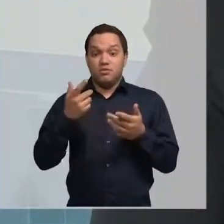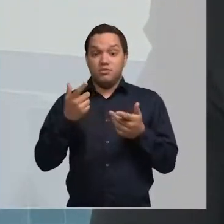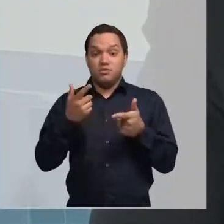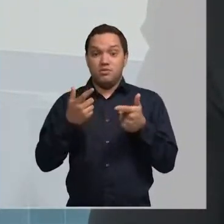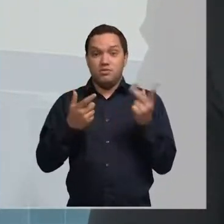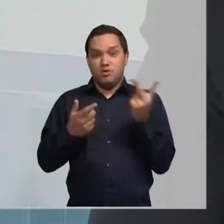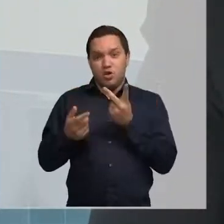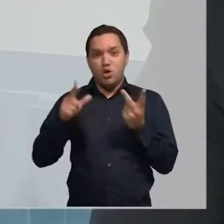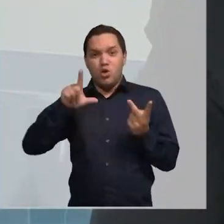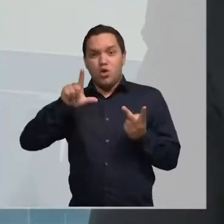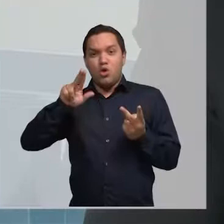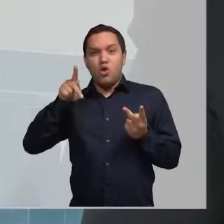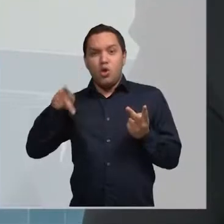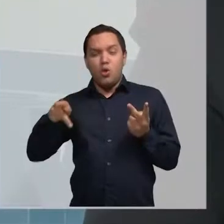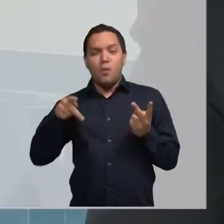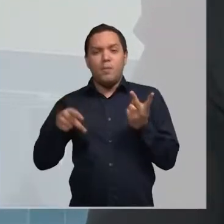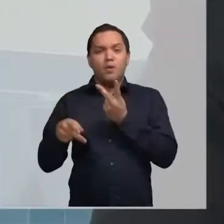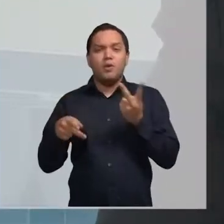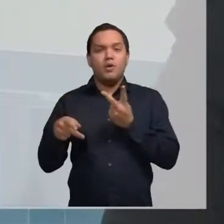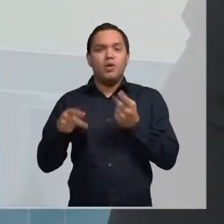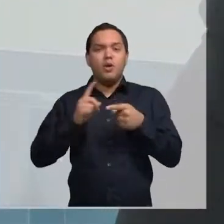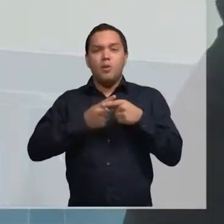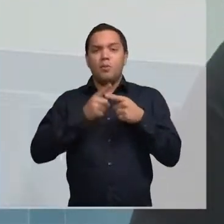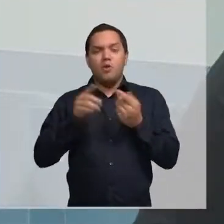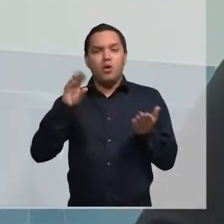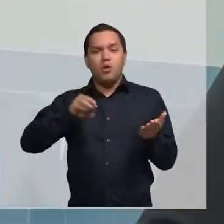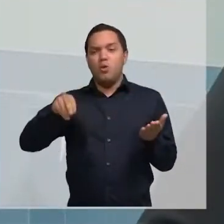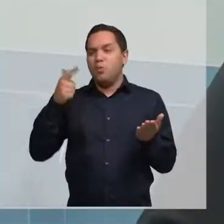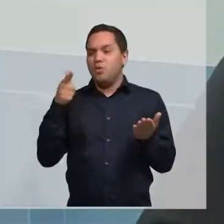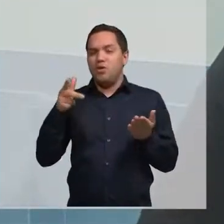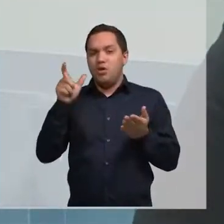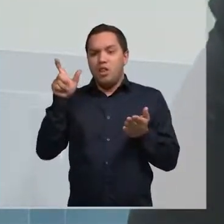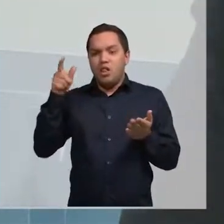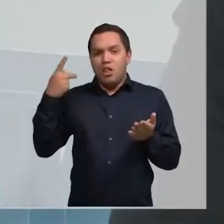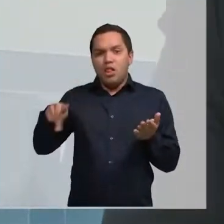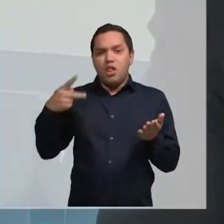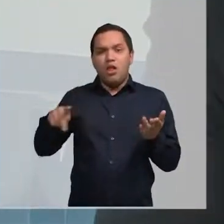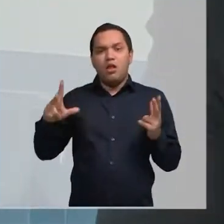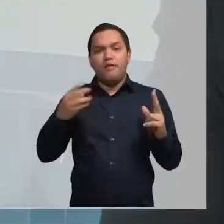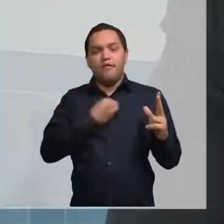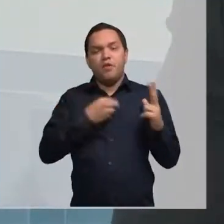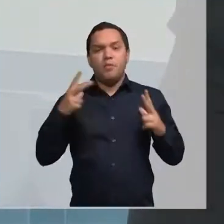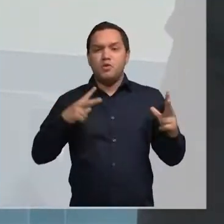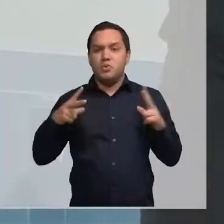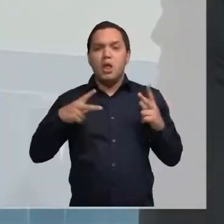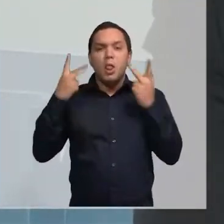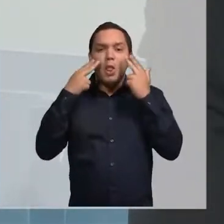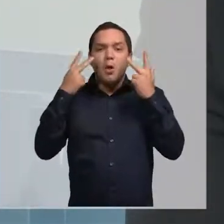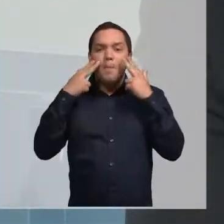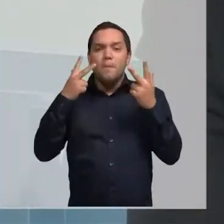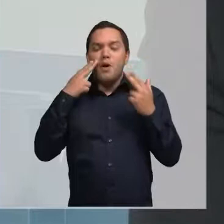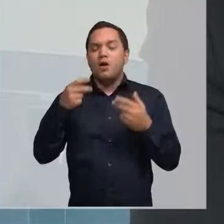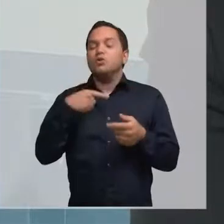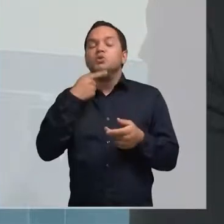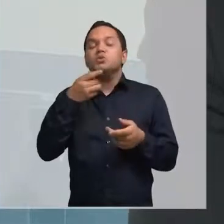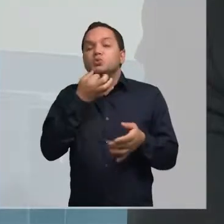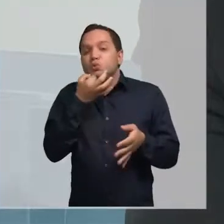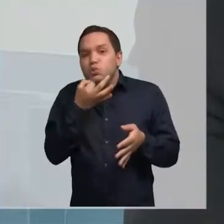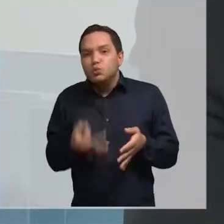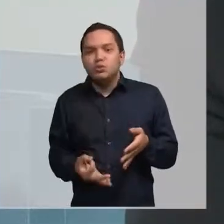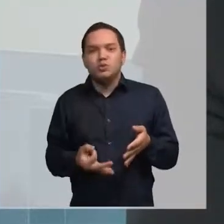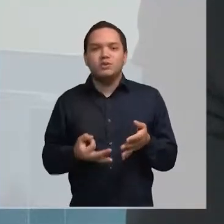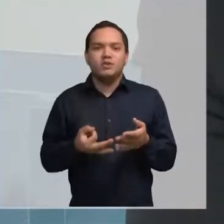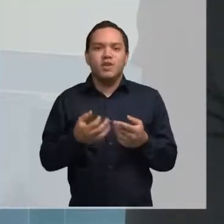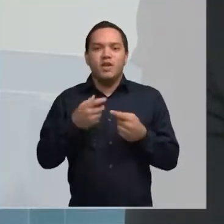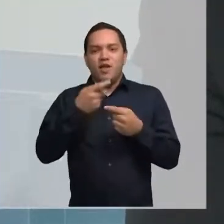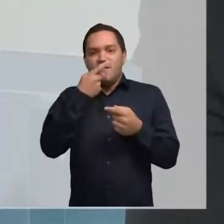e o Lupe, porque não tinham o que falar da vida do Ciro, né? Pessoal, não. Não tinham o que falar da vida pessoal. E foram falar do